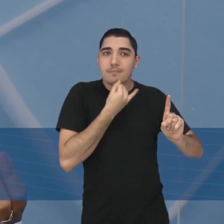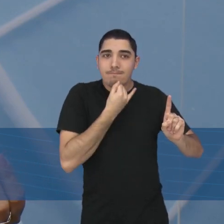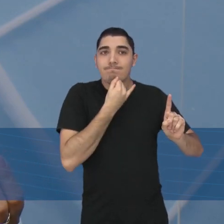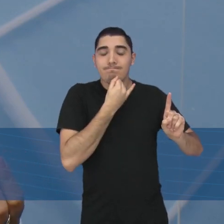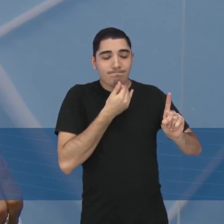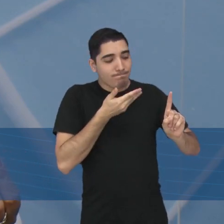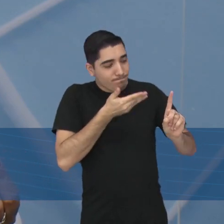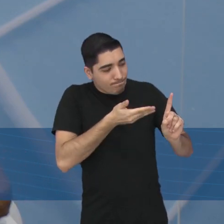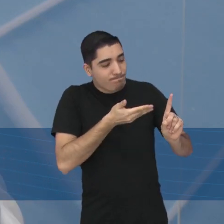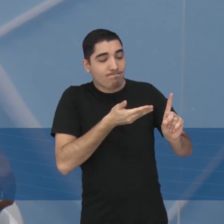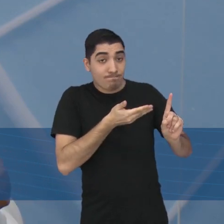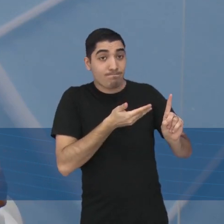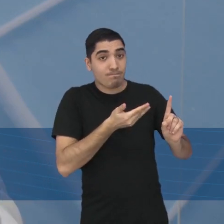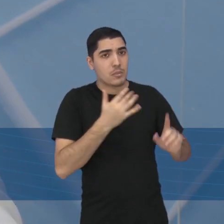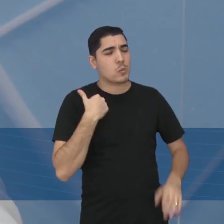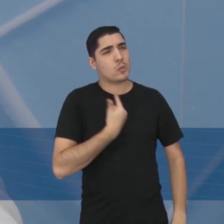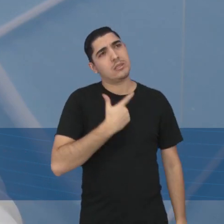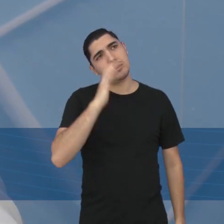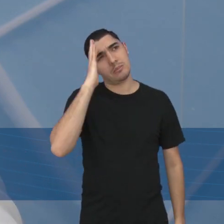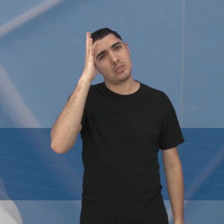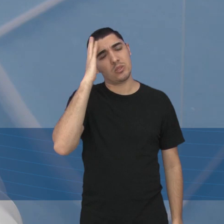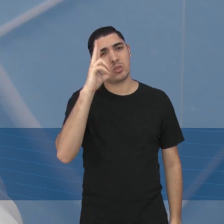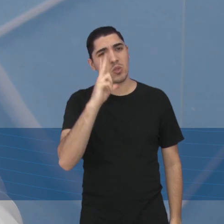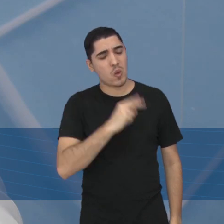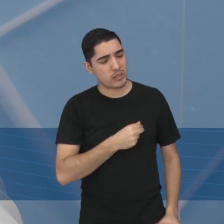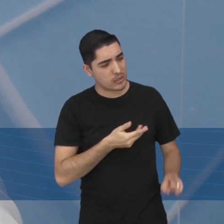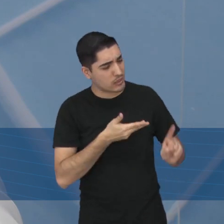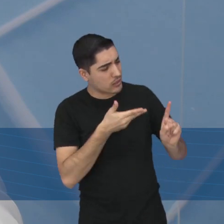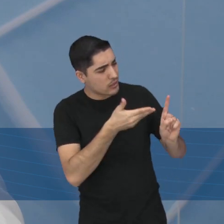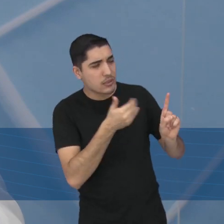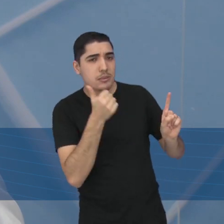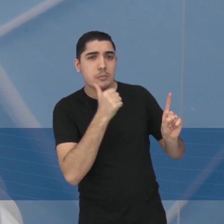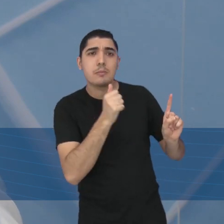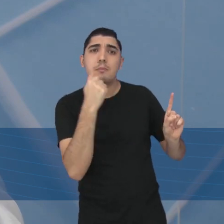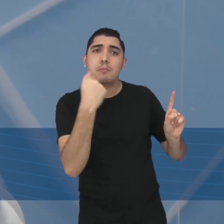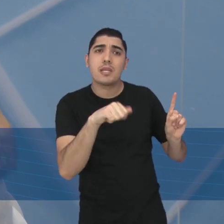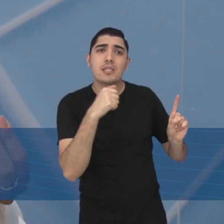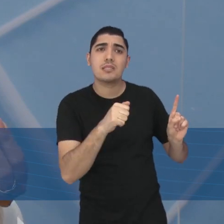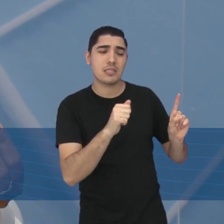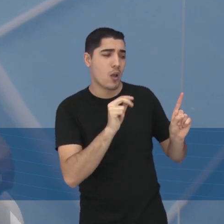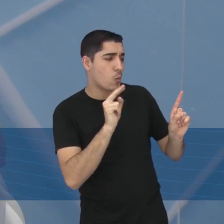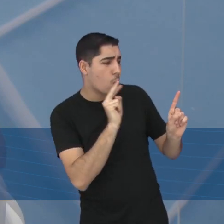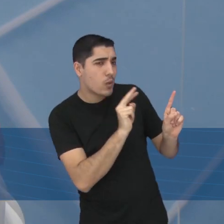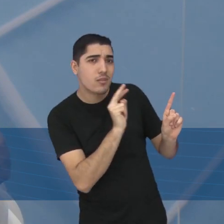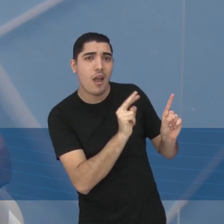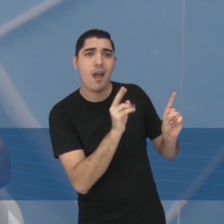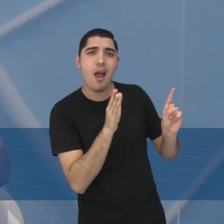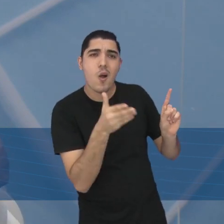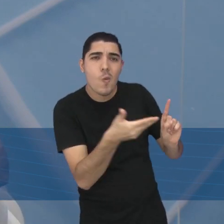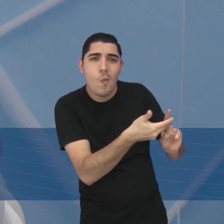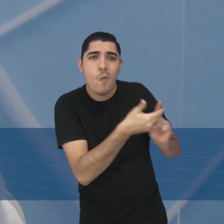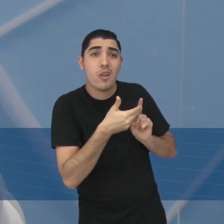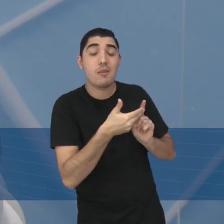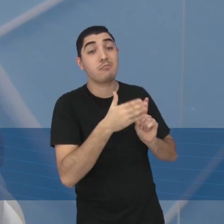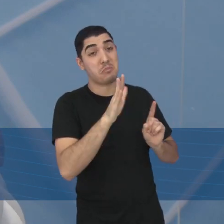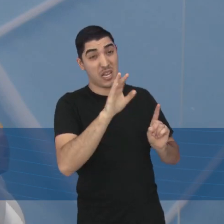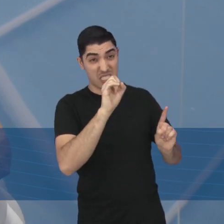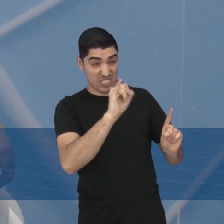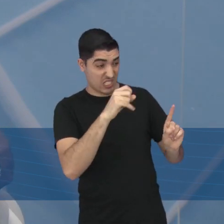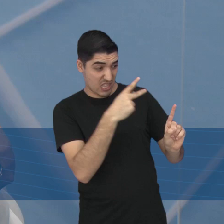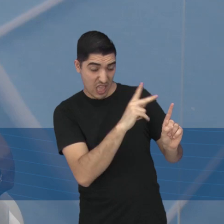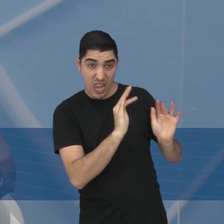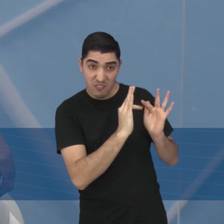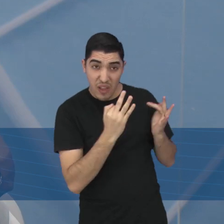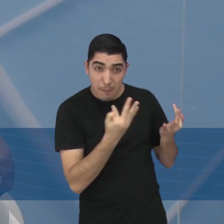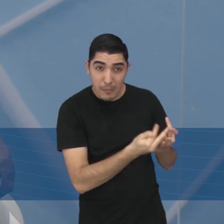que a gente pensa assim, nossa, essa menina ela precisava muito de acolhimento e cuidado, e infelizmente, se ela vem de uma